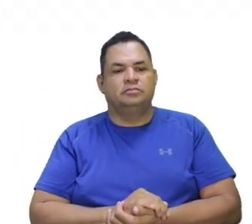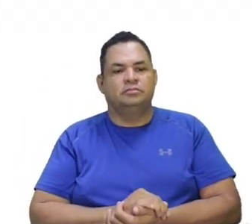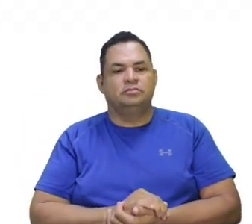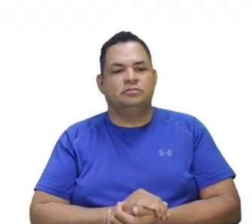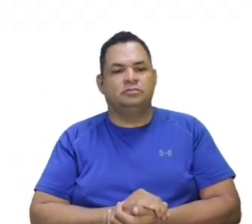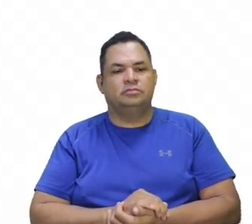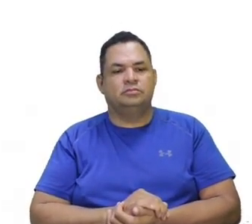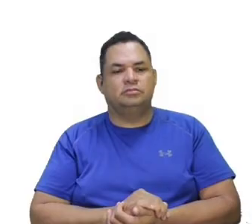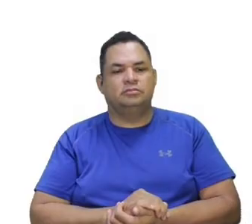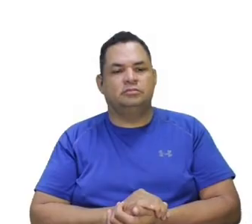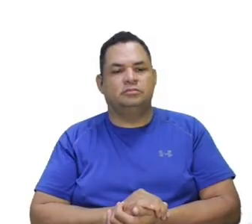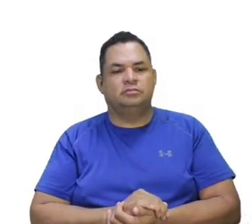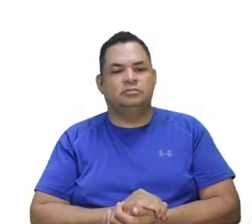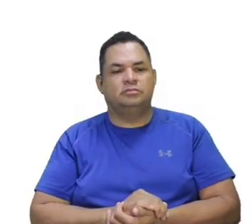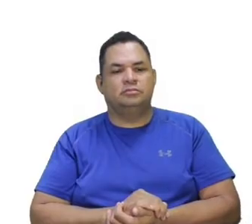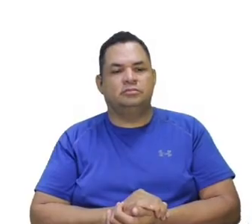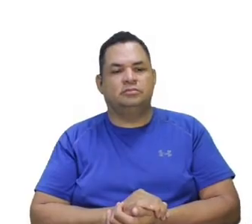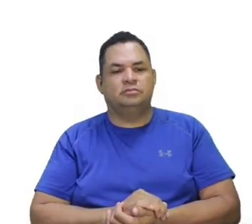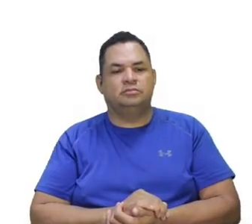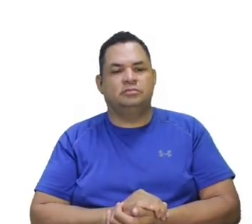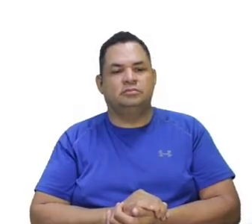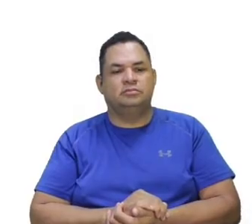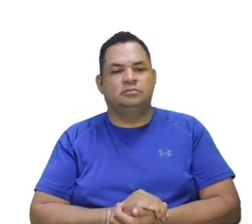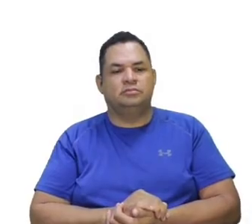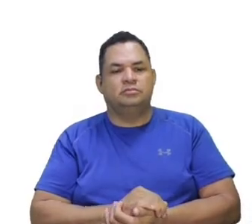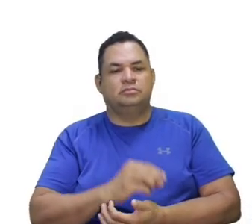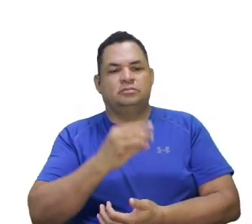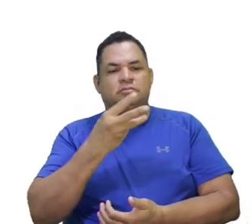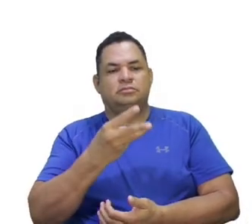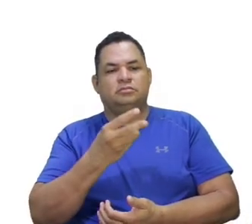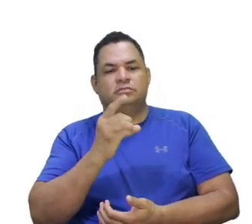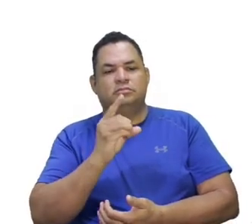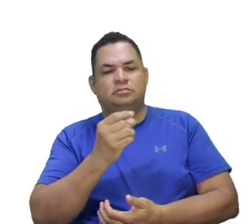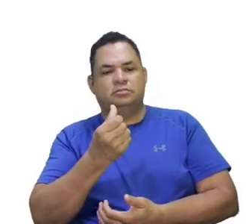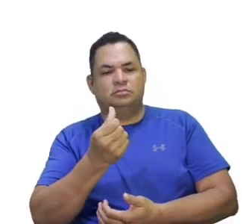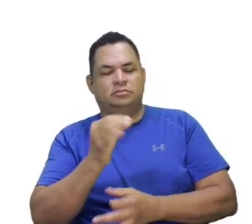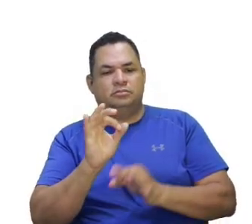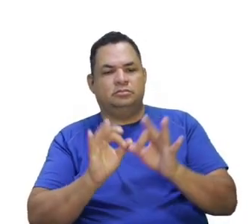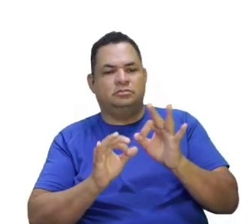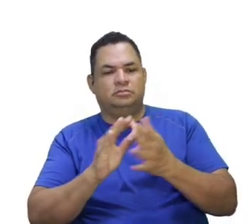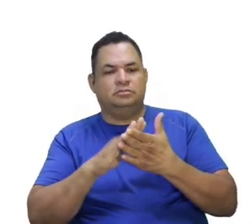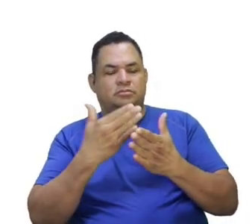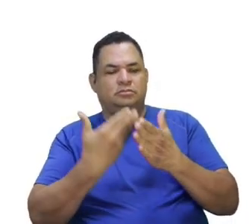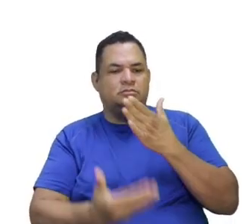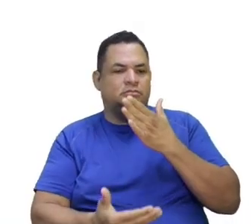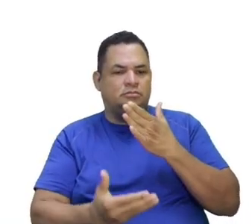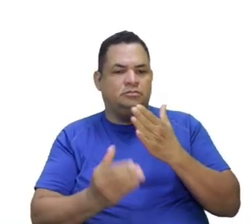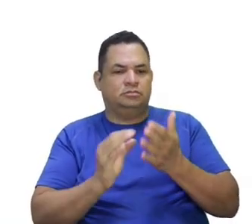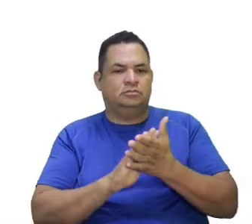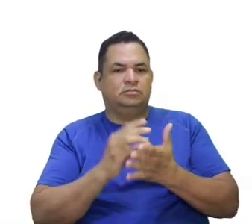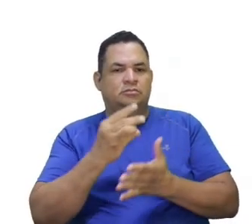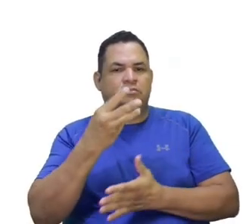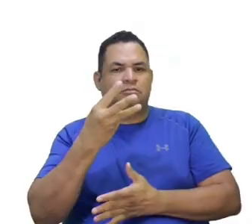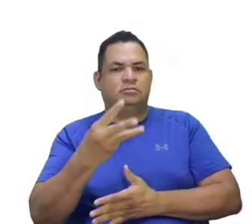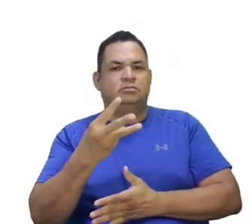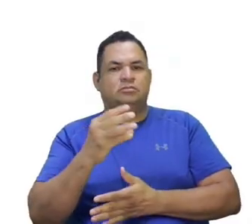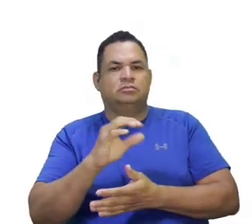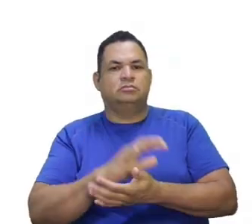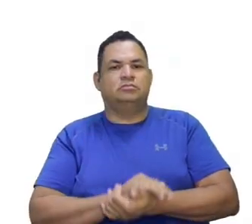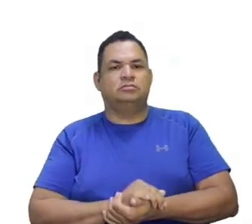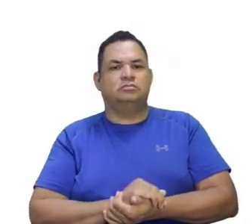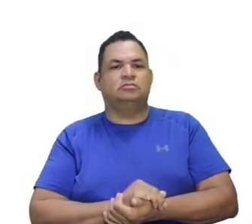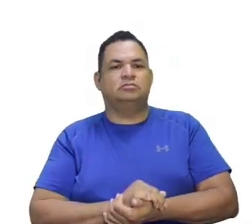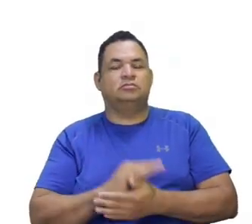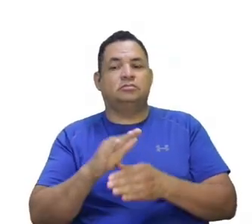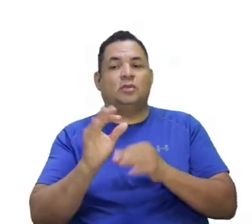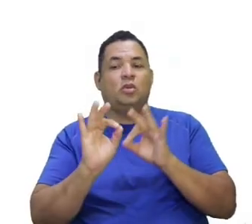que vai ser no caso, o 3d6. Então, aqui ele vai perder 3 elétrons no total.